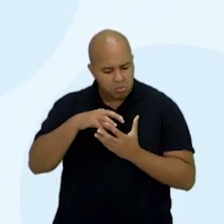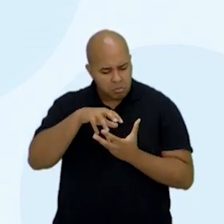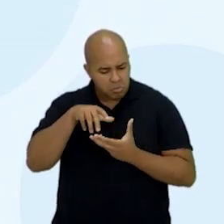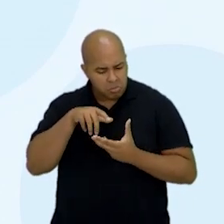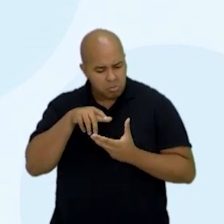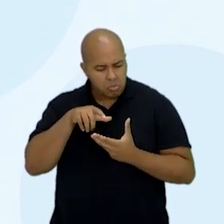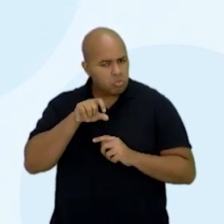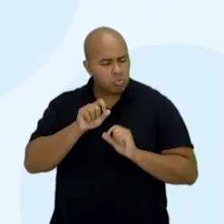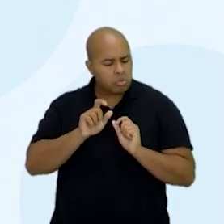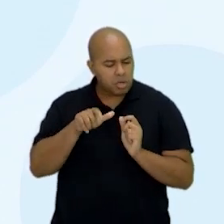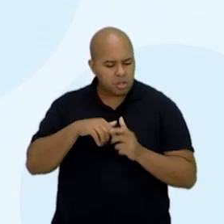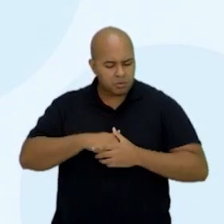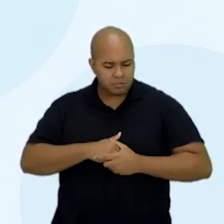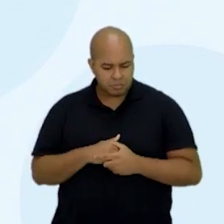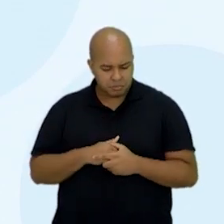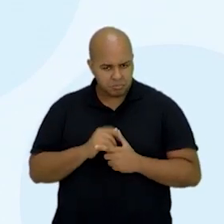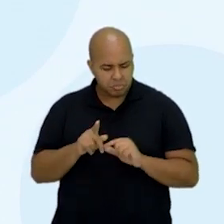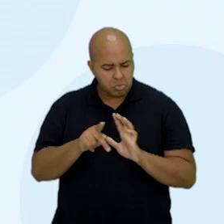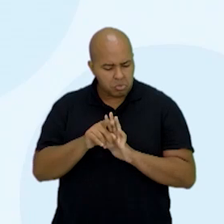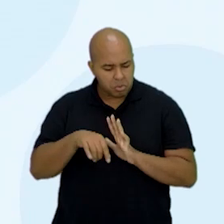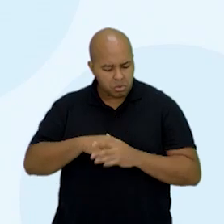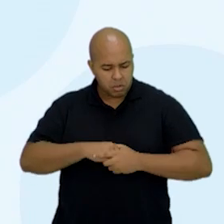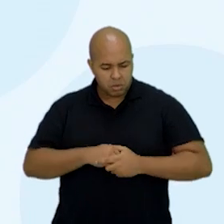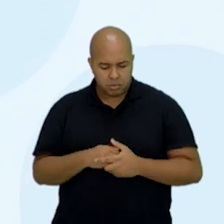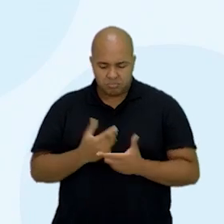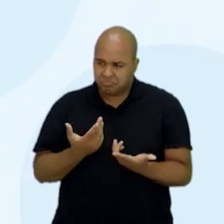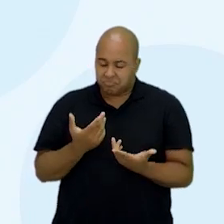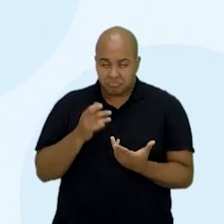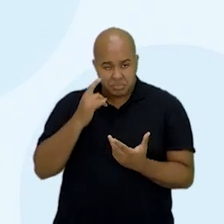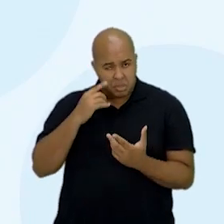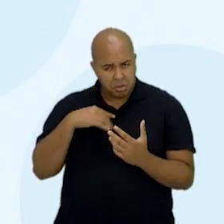tem and the world Guy